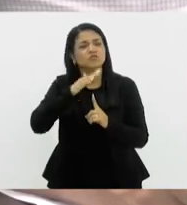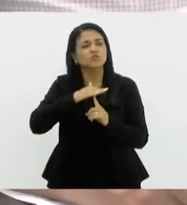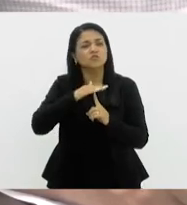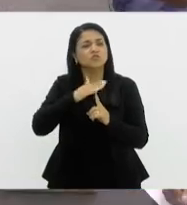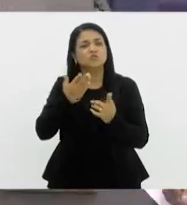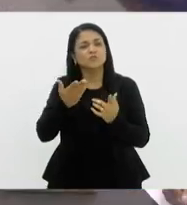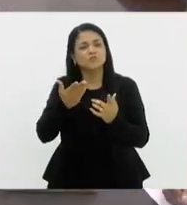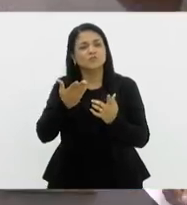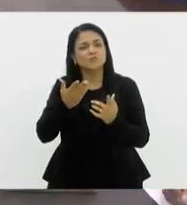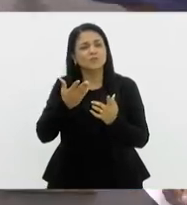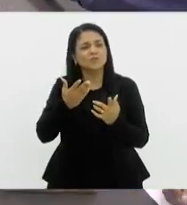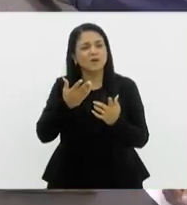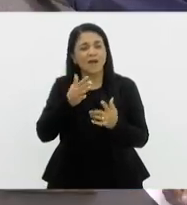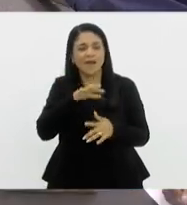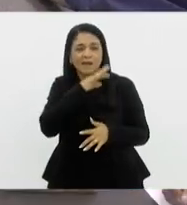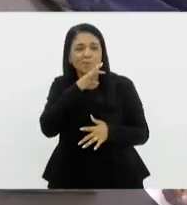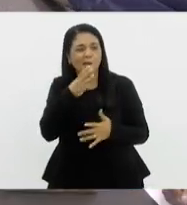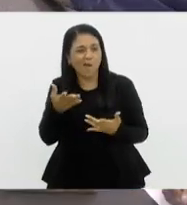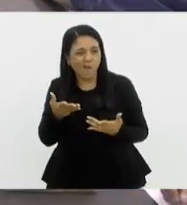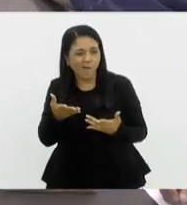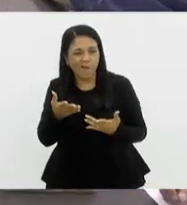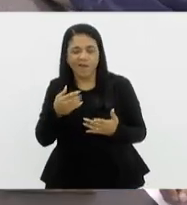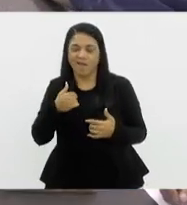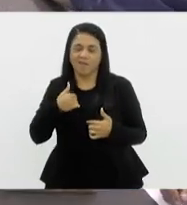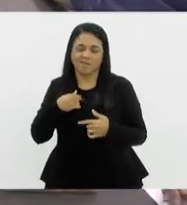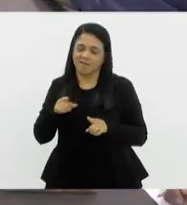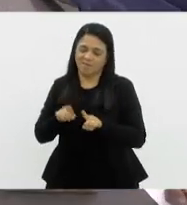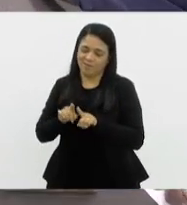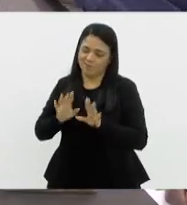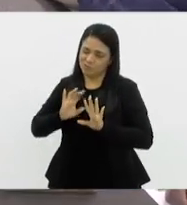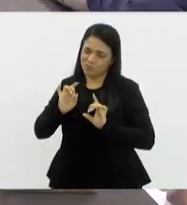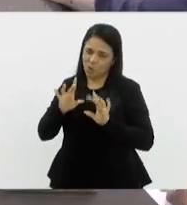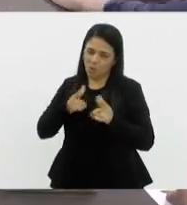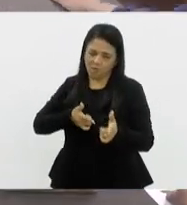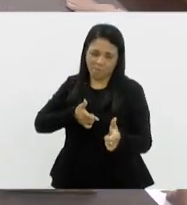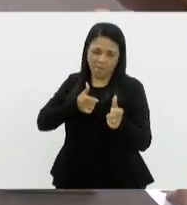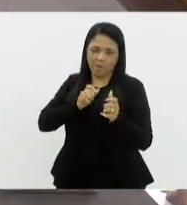só o tiro desportivo. Então, tudo bem. Então, está aprovada a medalha.